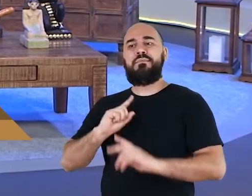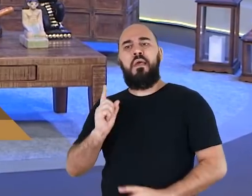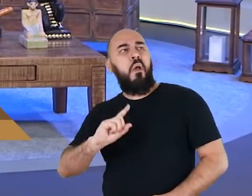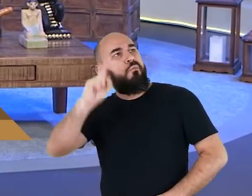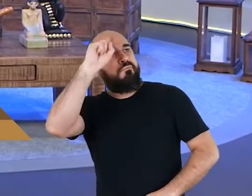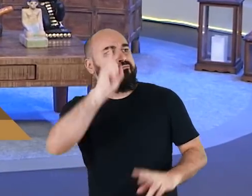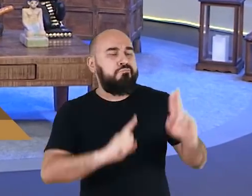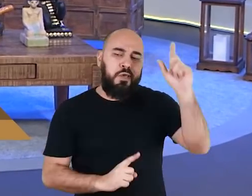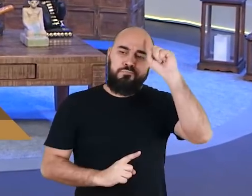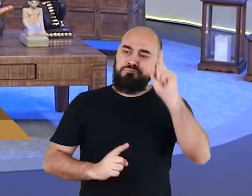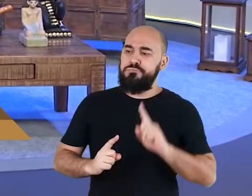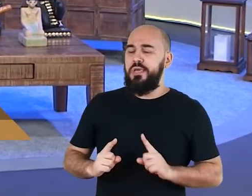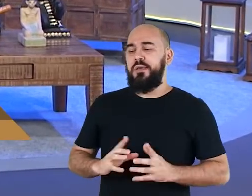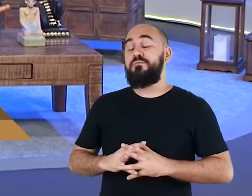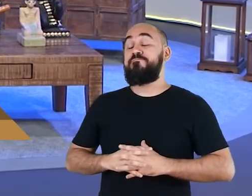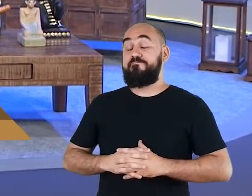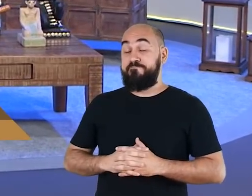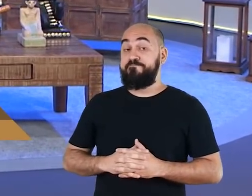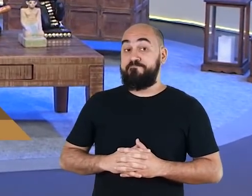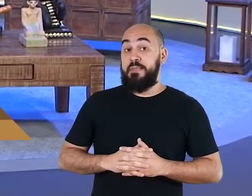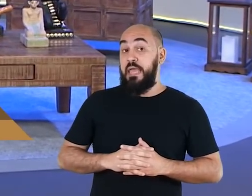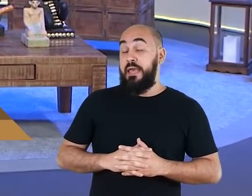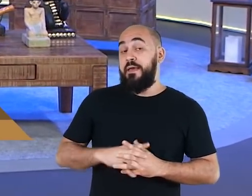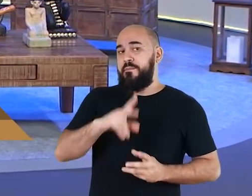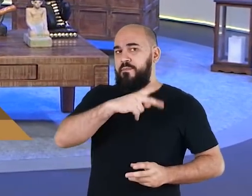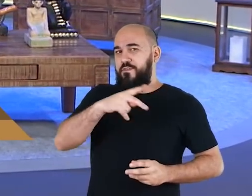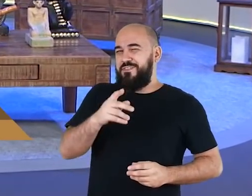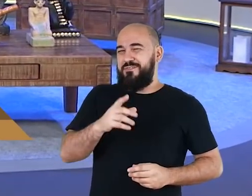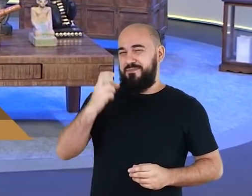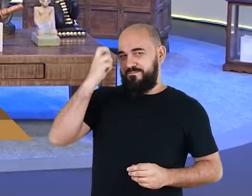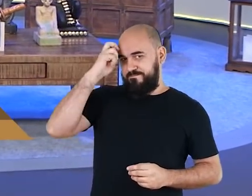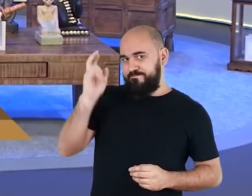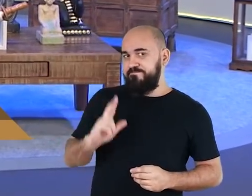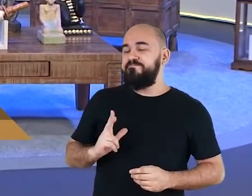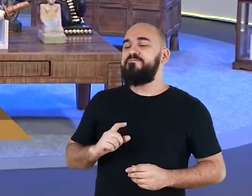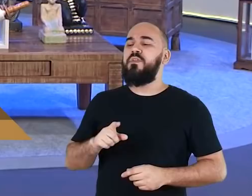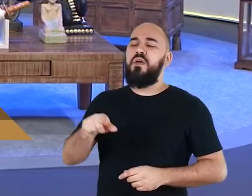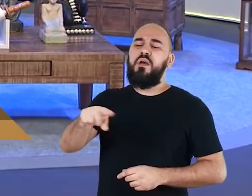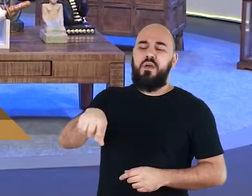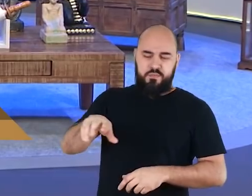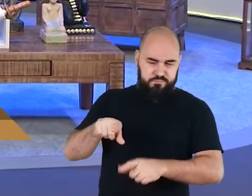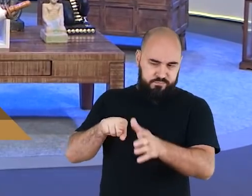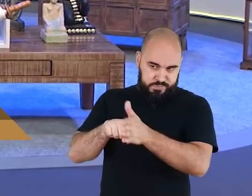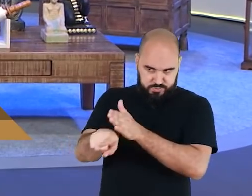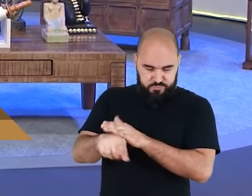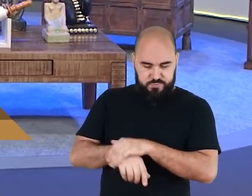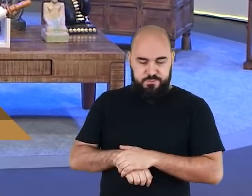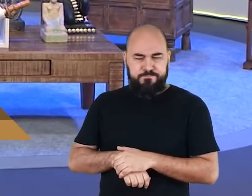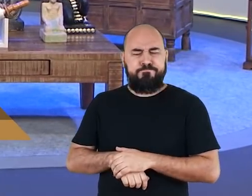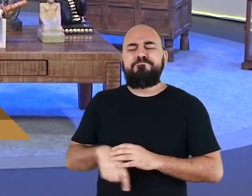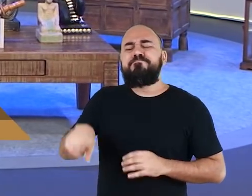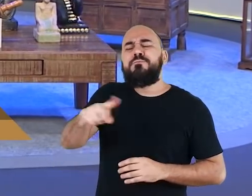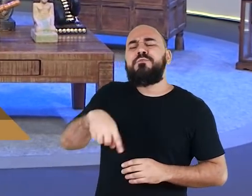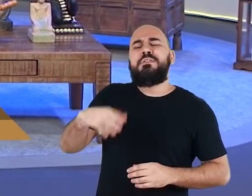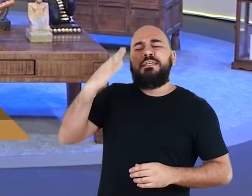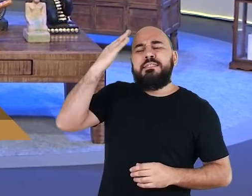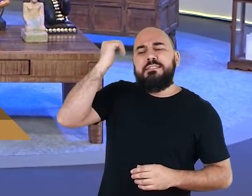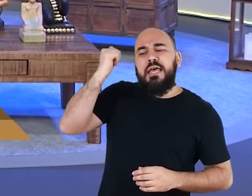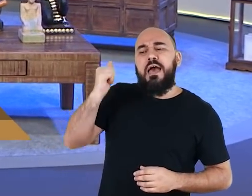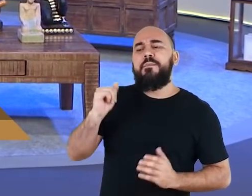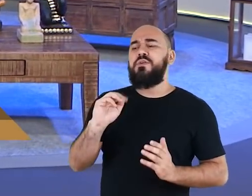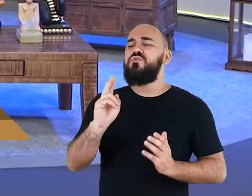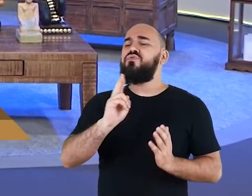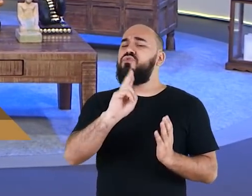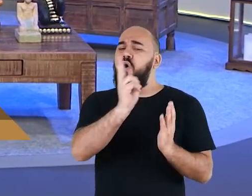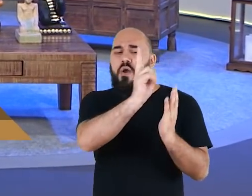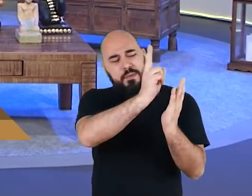sabemos para todas elas, o professor então falou, vou facilitar a vida de vocês. Agora eu gostaria de saber quem poderia relacionar para mim